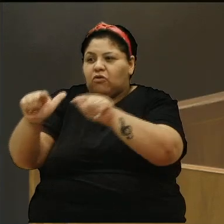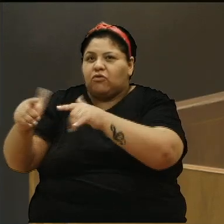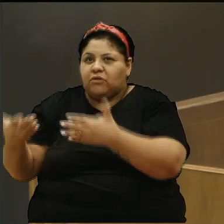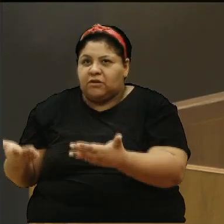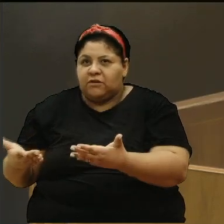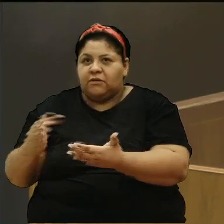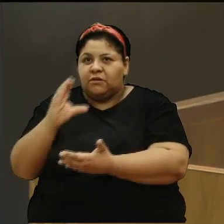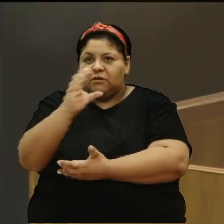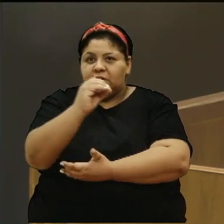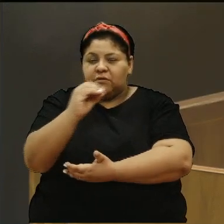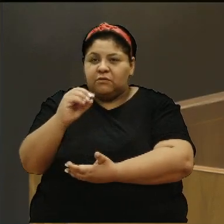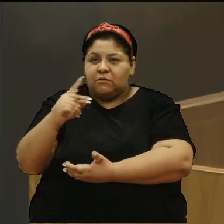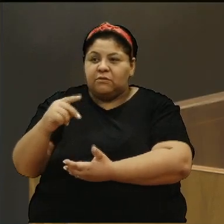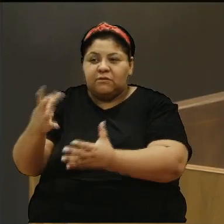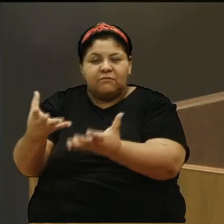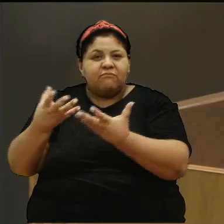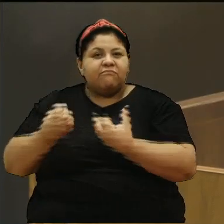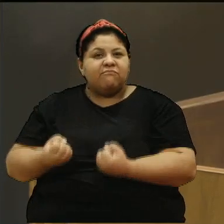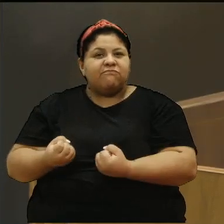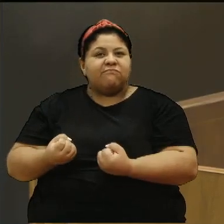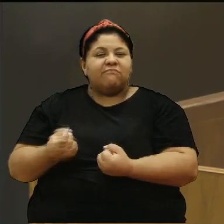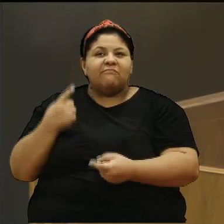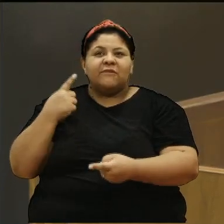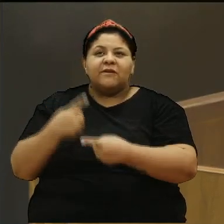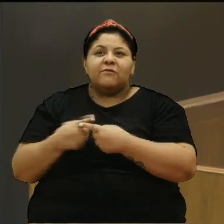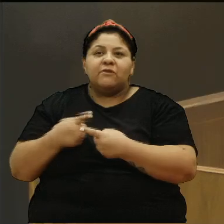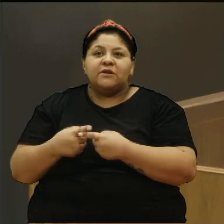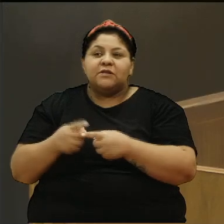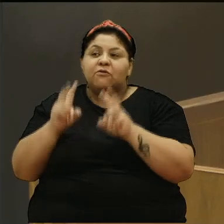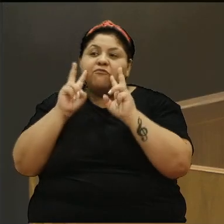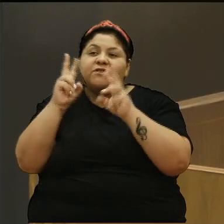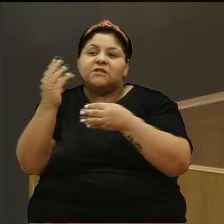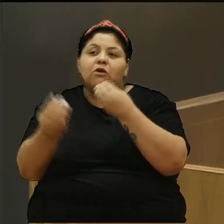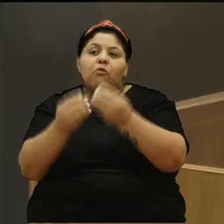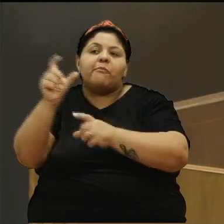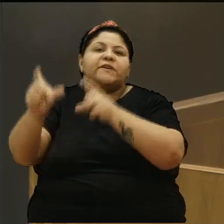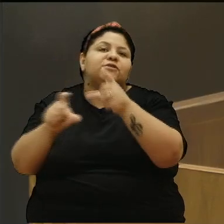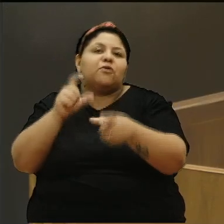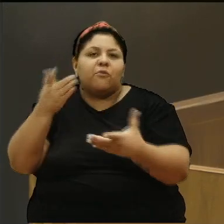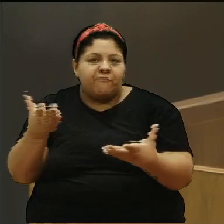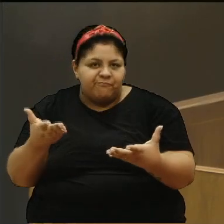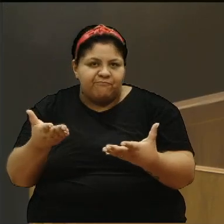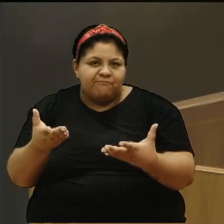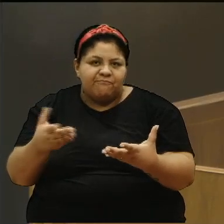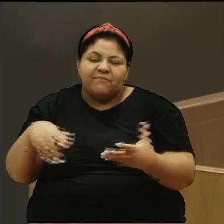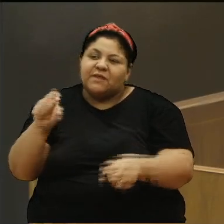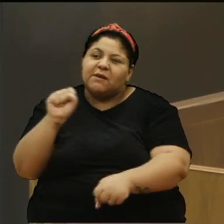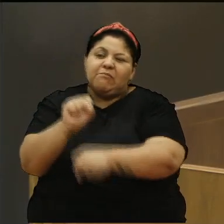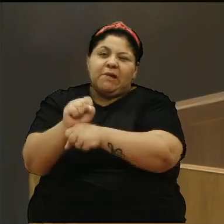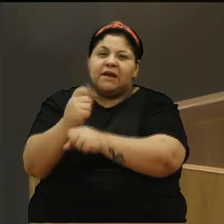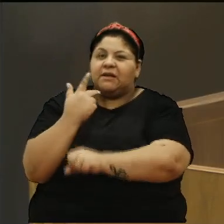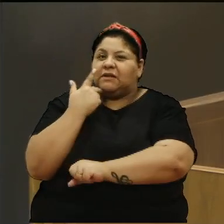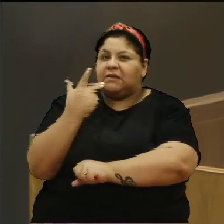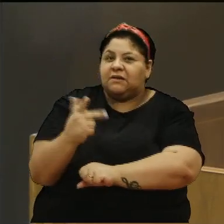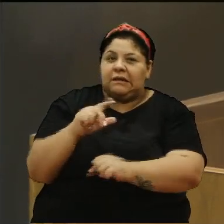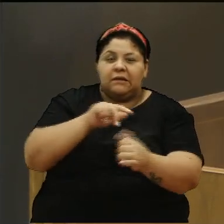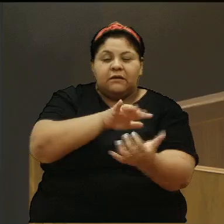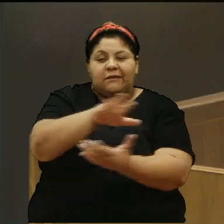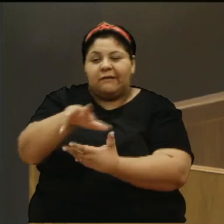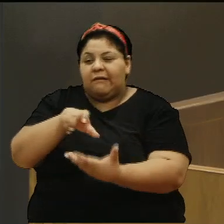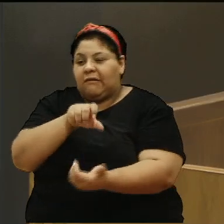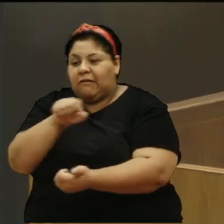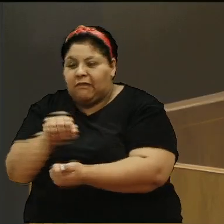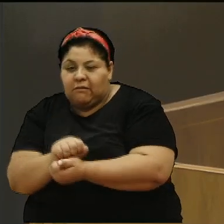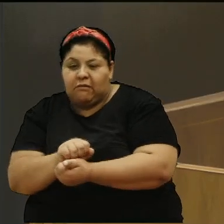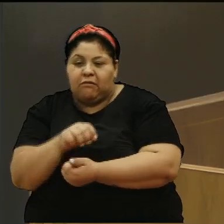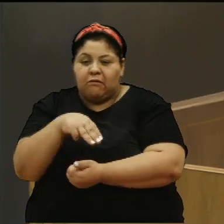na cooperativa elas são aceitas, porque elas são enxergadas o ser humano. Então, a gente tem que parar tanto de falar em sustentabilidade no